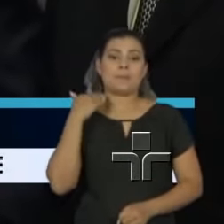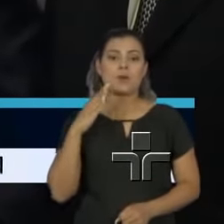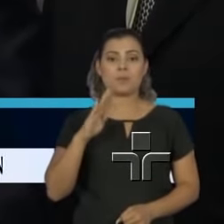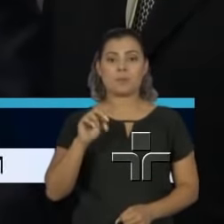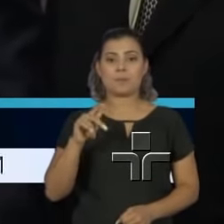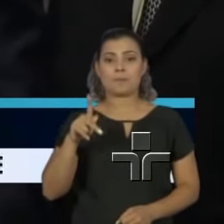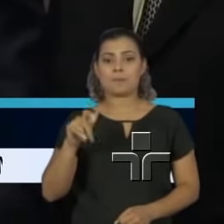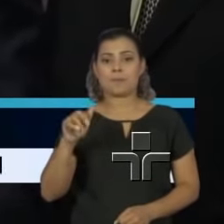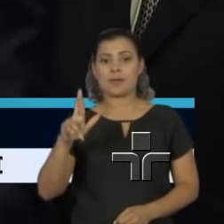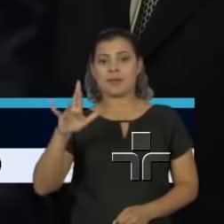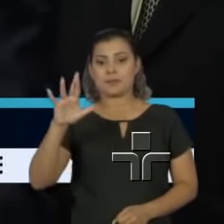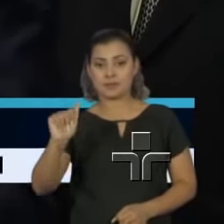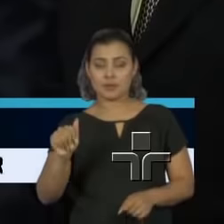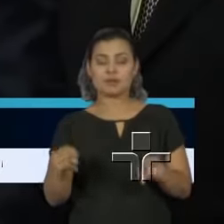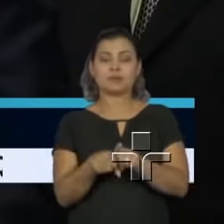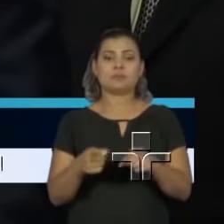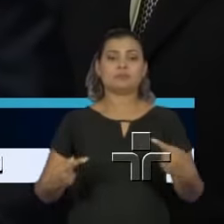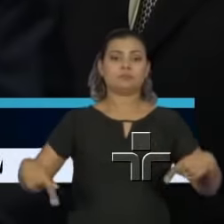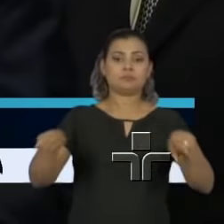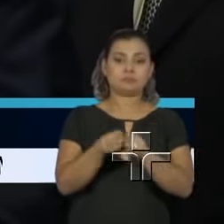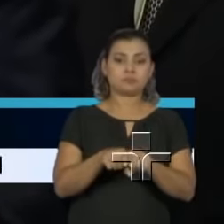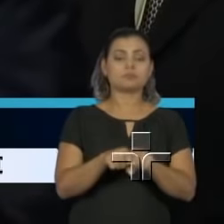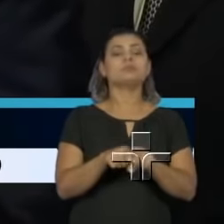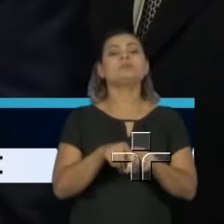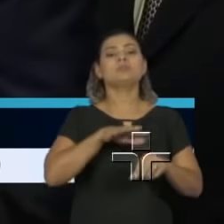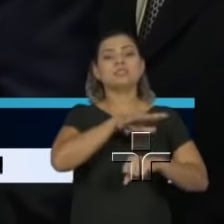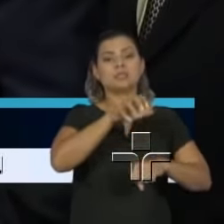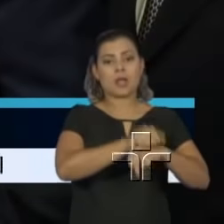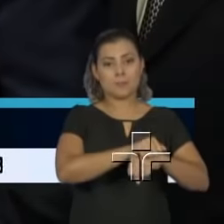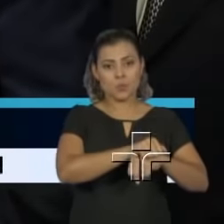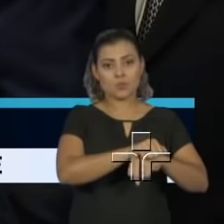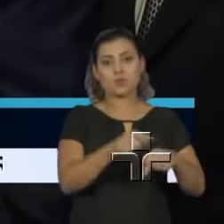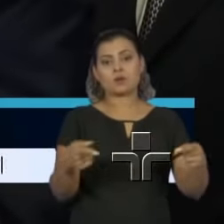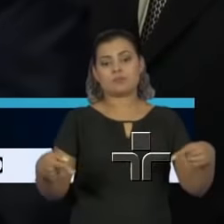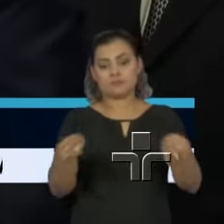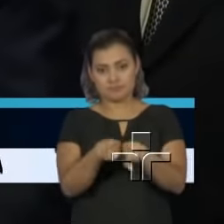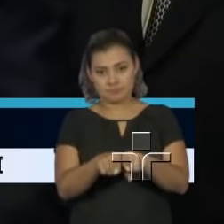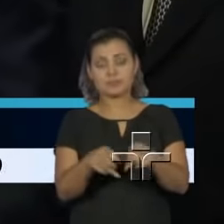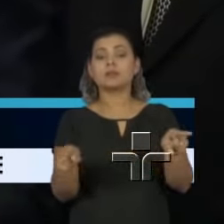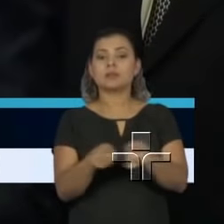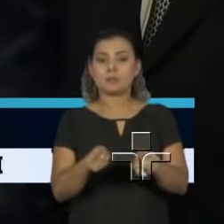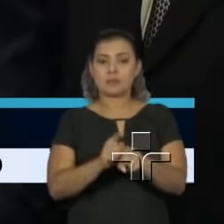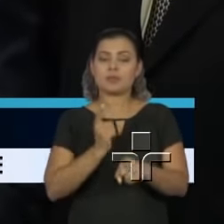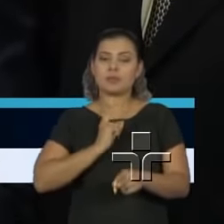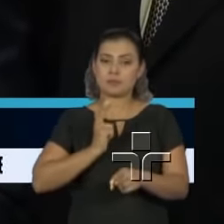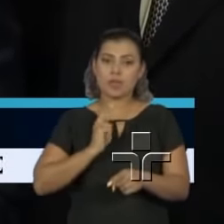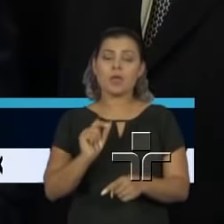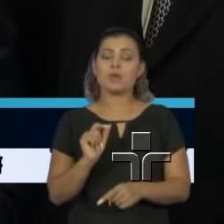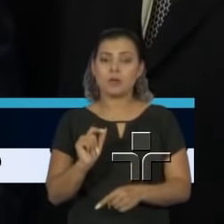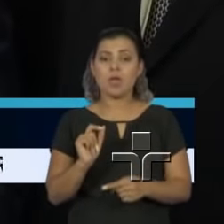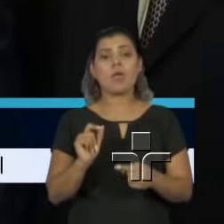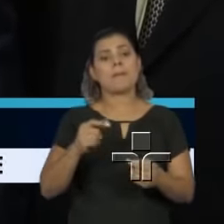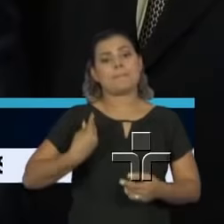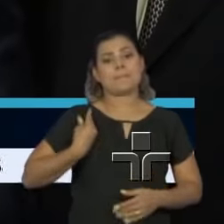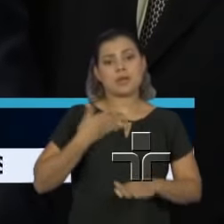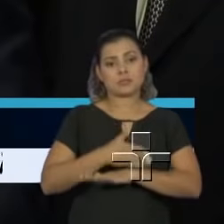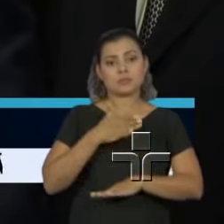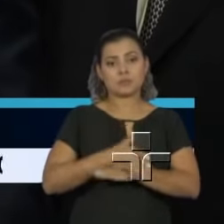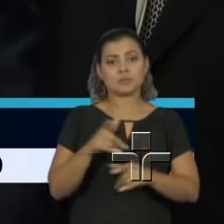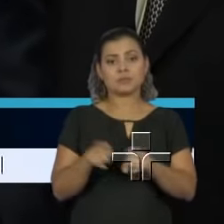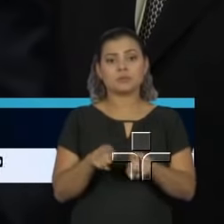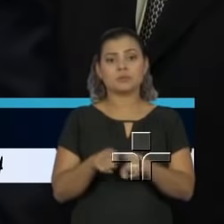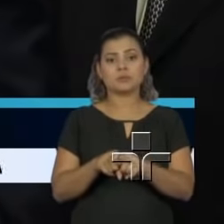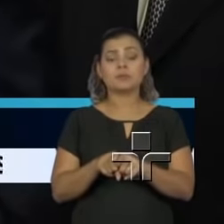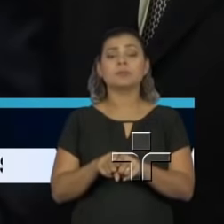a participação do Fundo Soberano de Singapura, e tendo havido também uma participação expressiva do consórcio